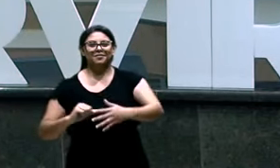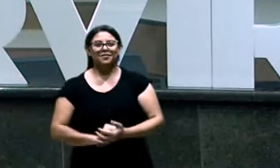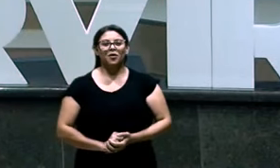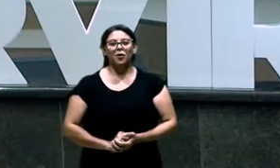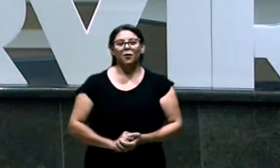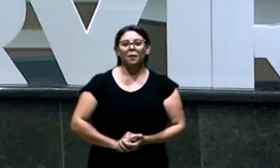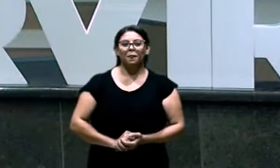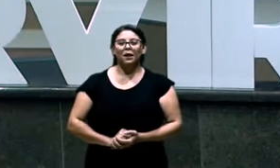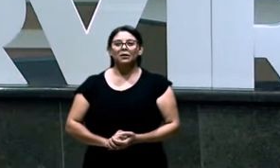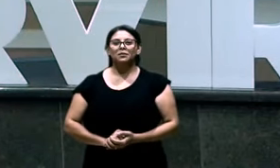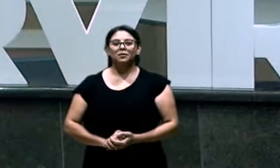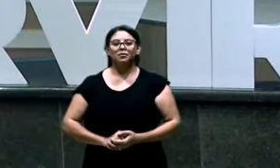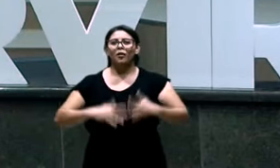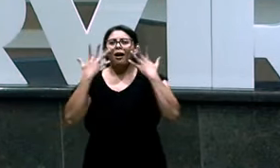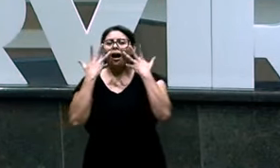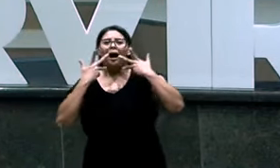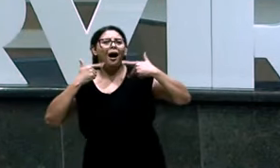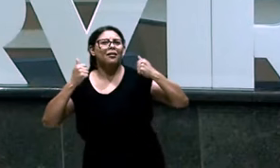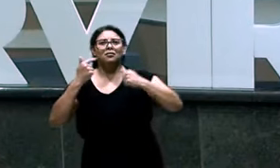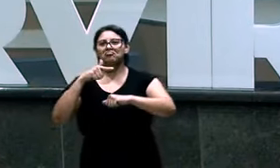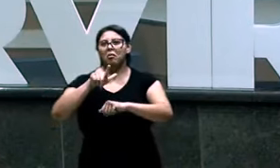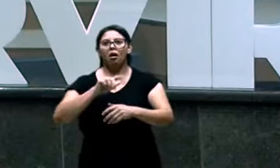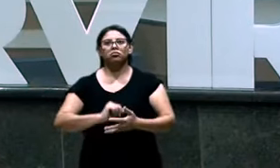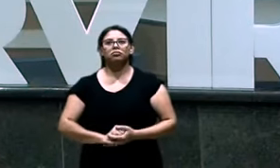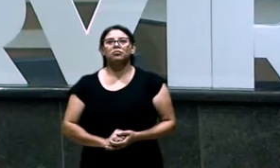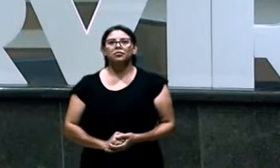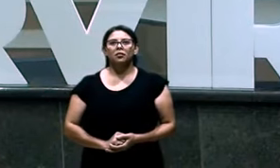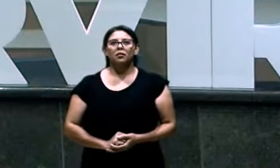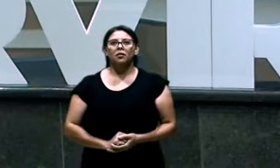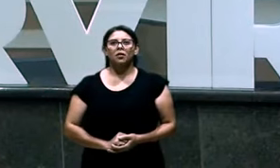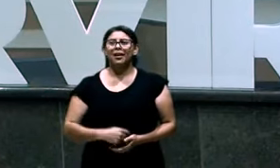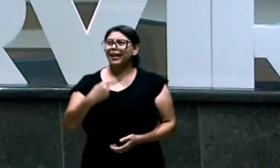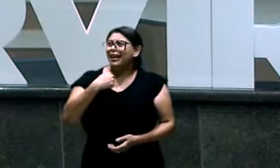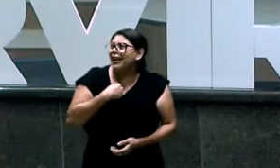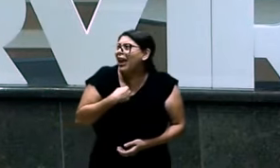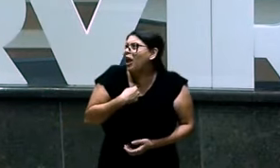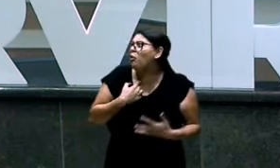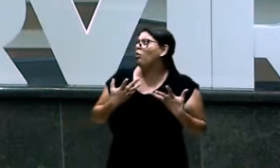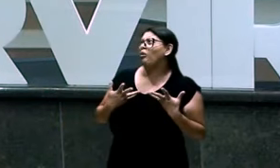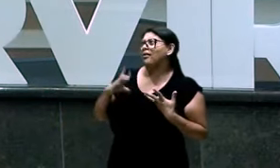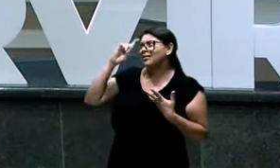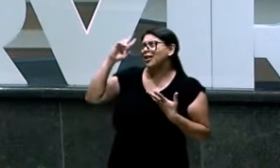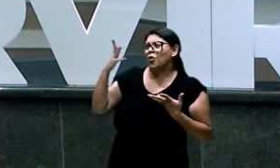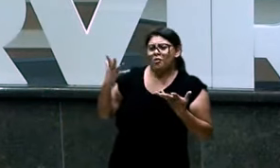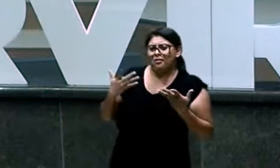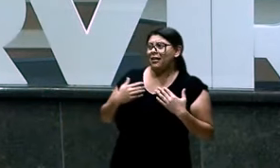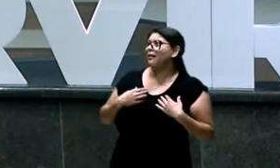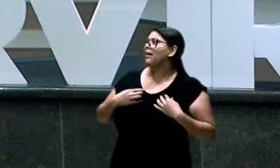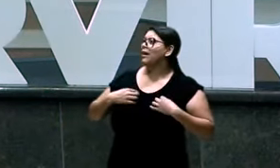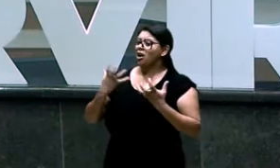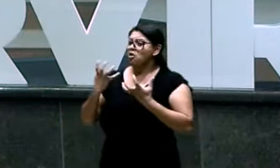Senhor, ser o que o Senhor quer é muito difícil. Eu vou abrir mão do privilégio das vestes sacerdotais?